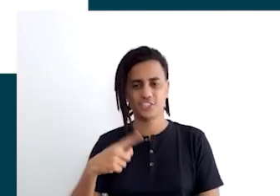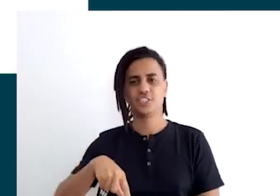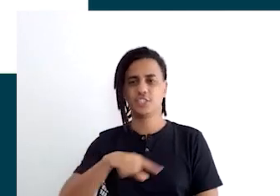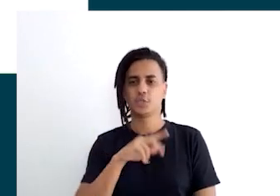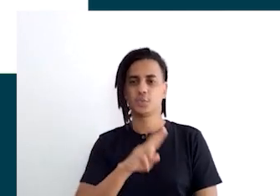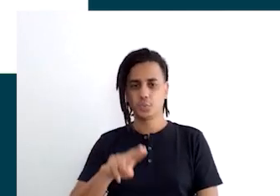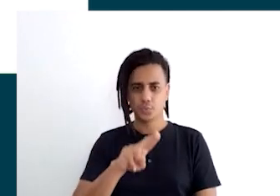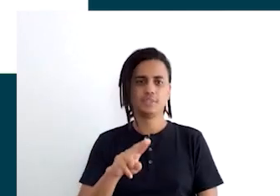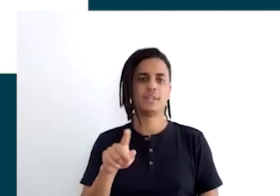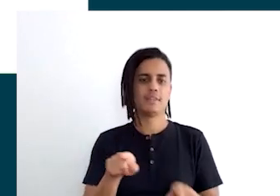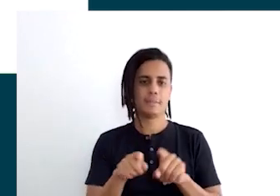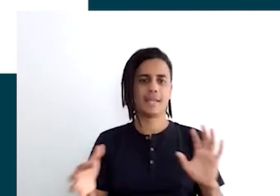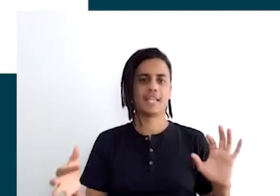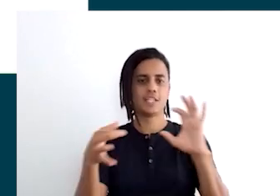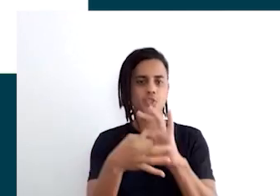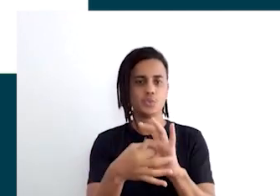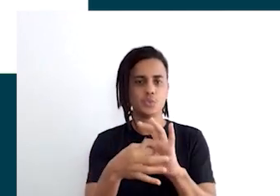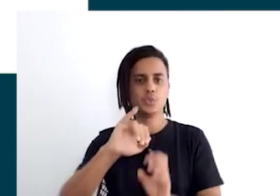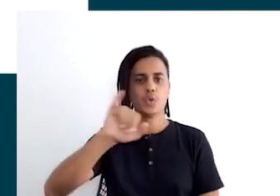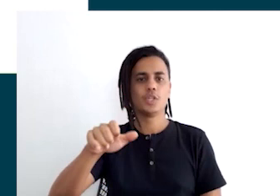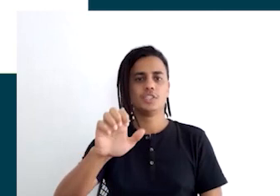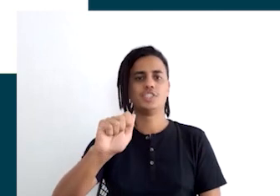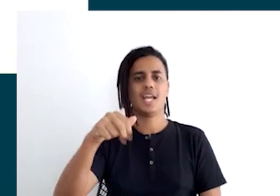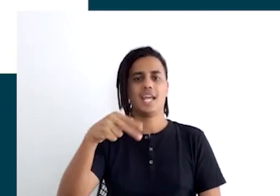funciona em conjunto com o Jenkins para poder automatizar a pipeline.